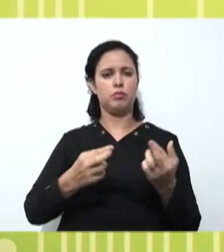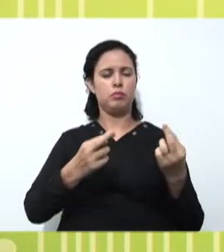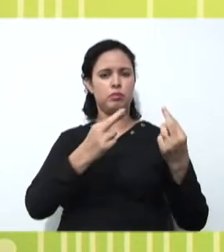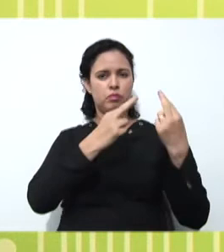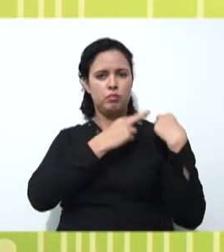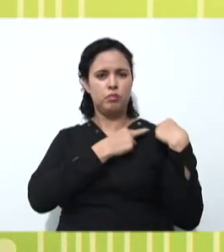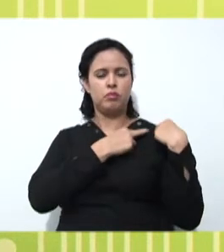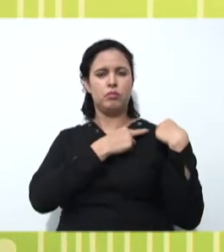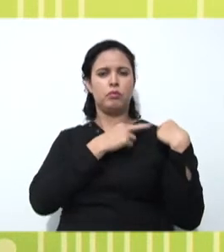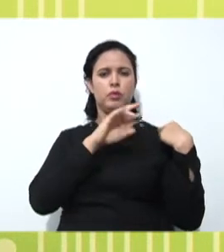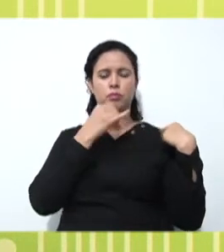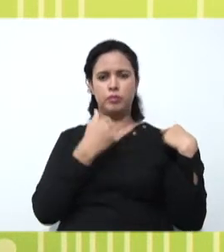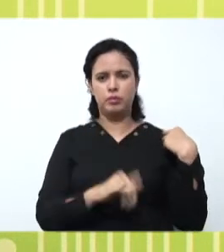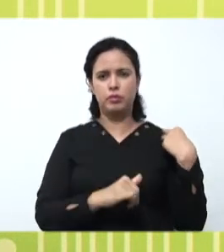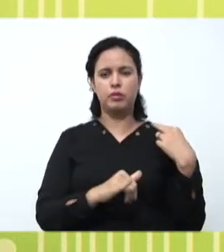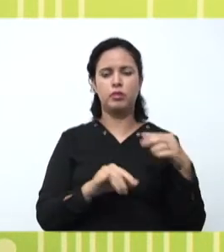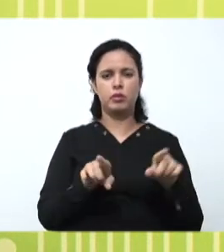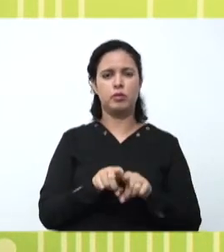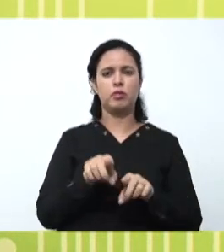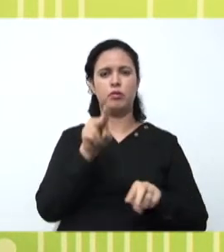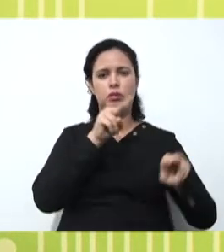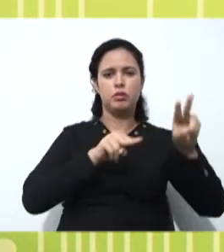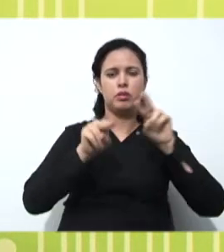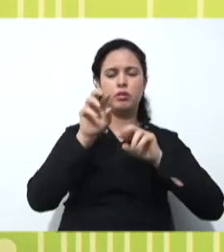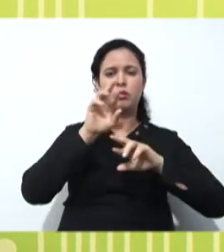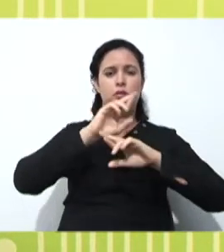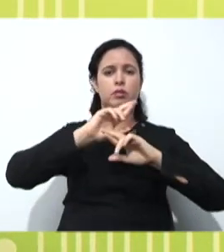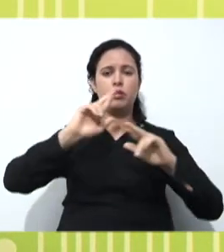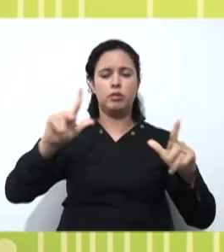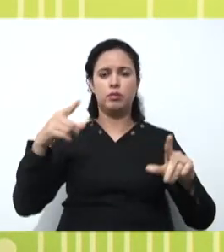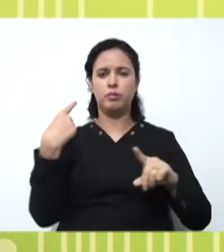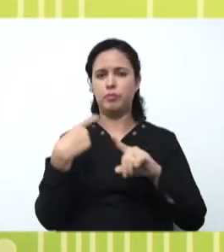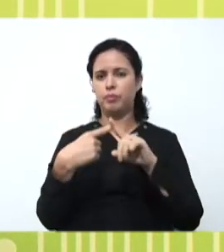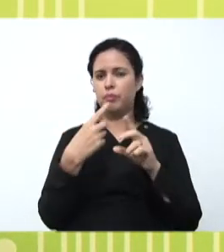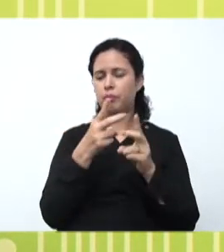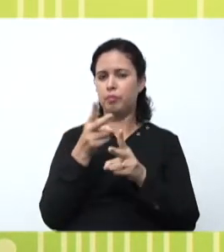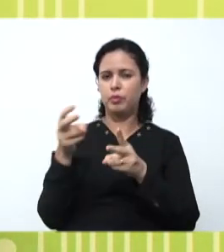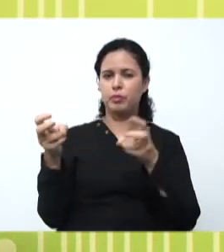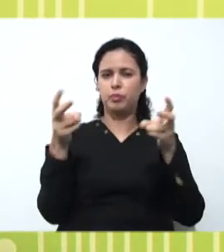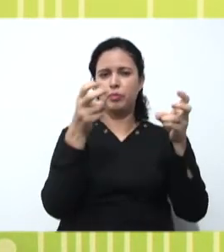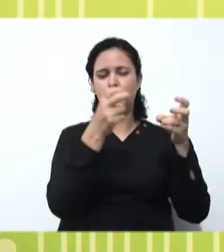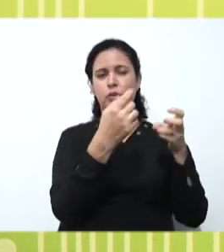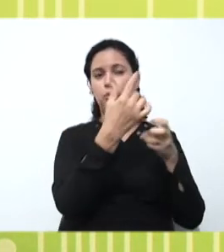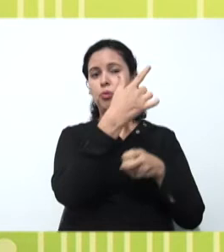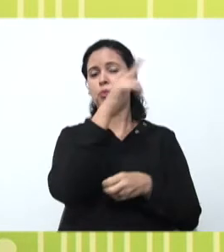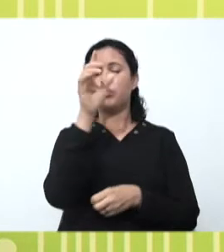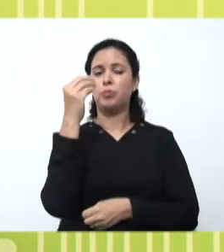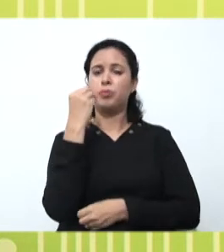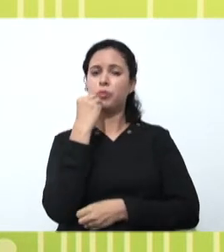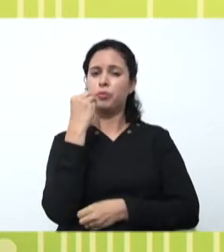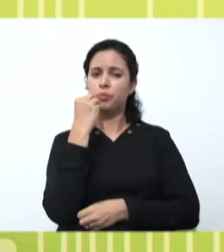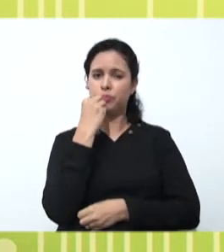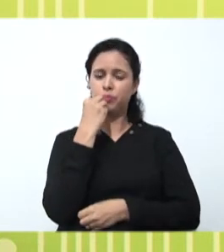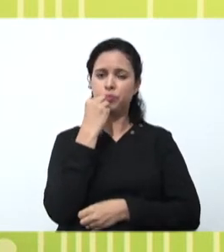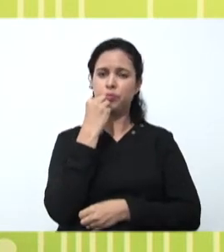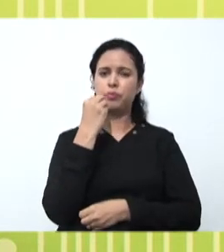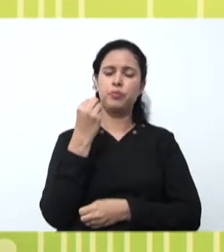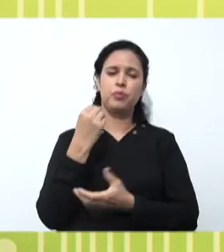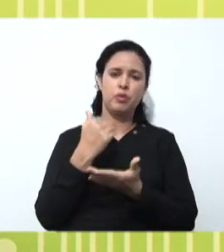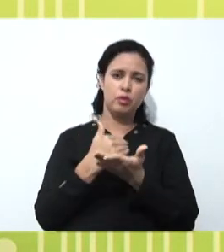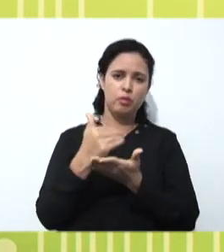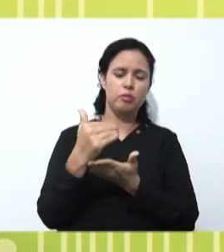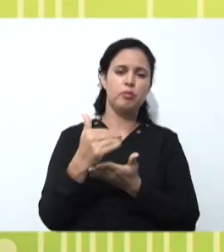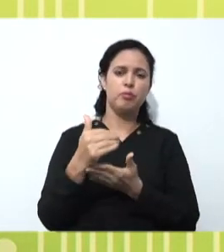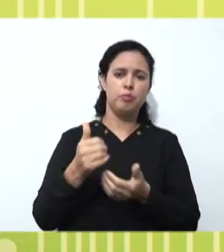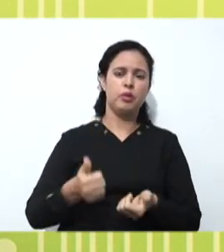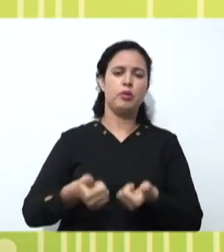talvez energia e ele tem uma visão diferenciada porque acabou vendo outra possibilidade de